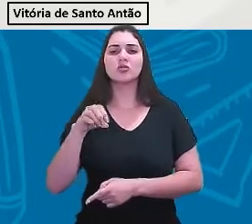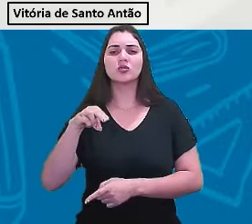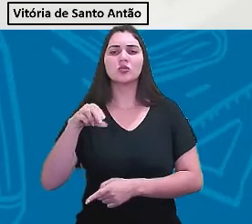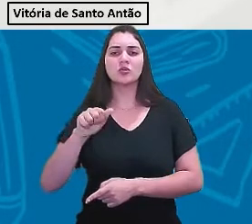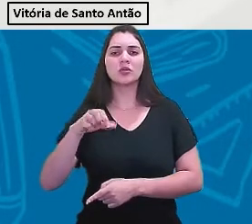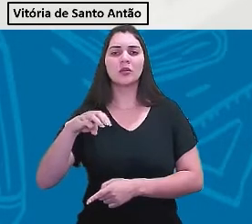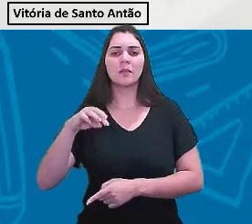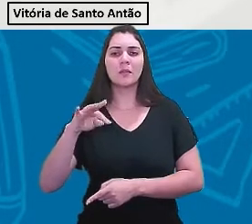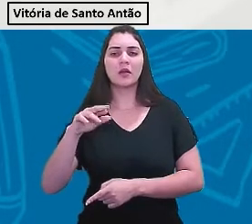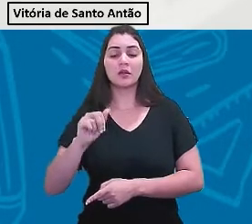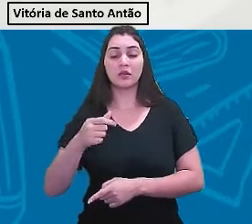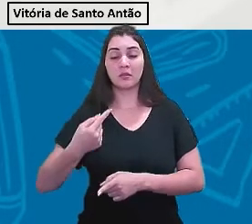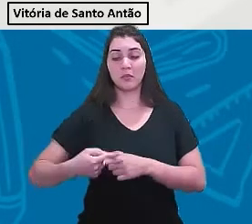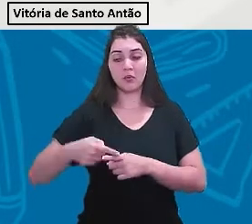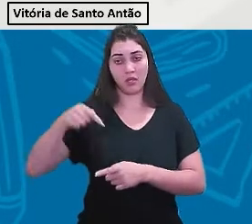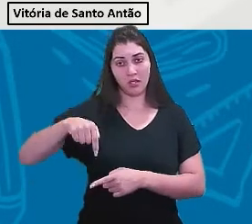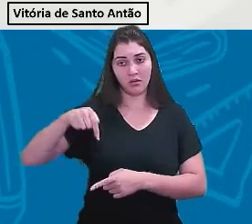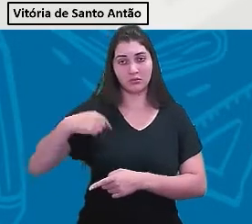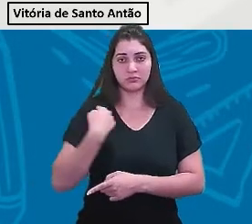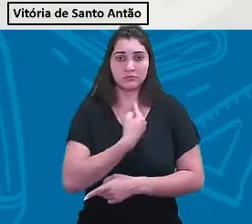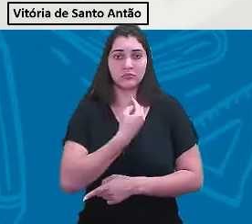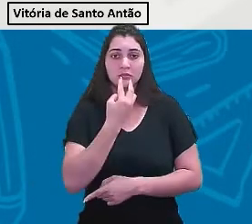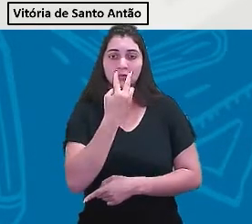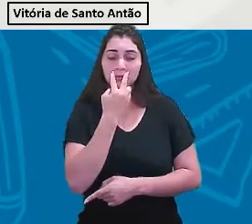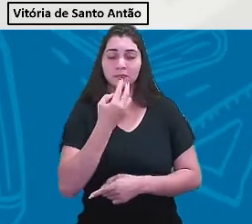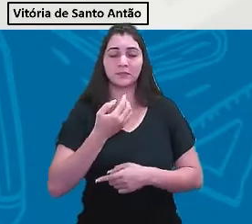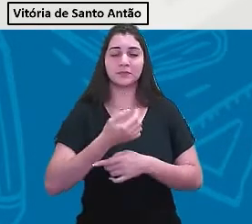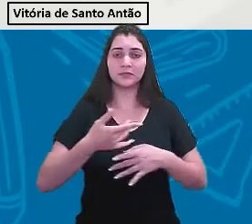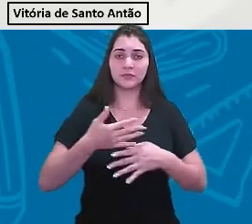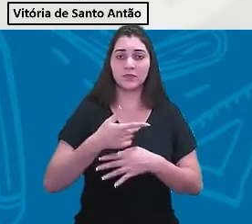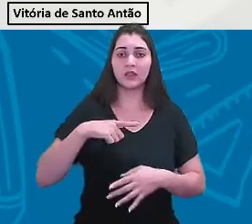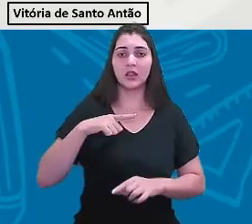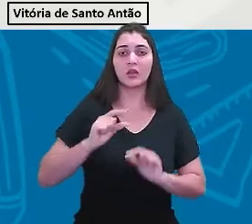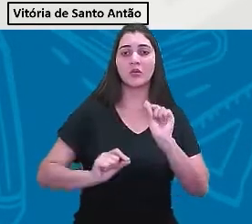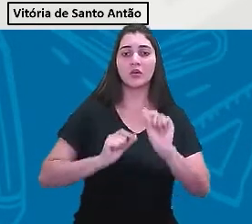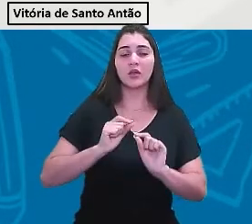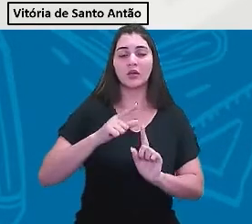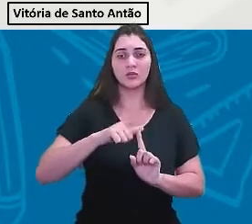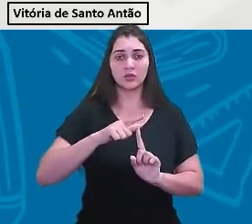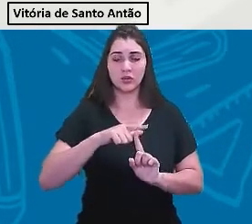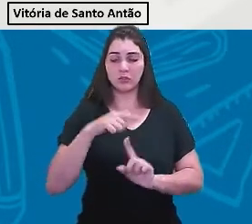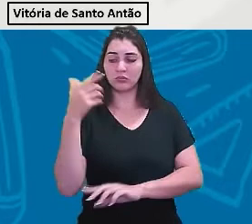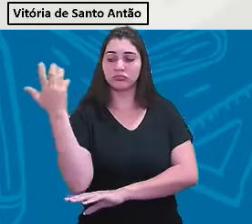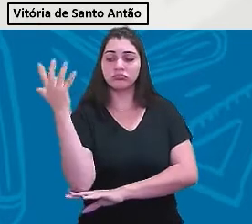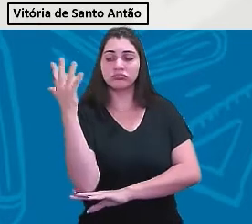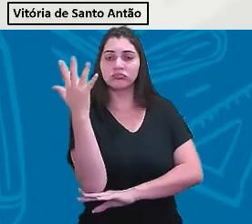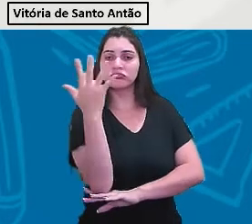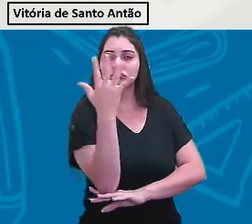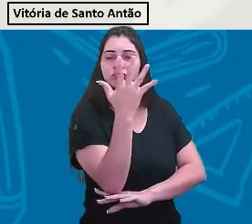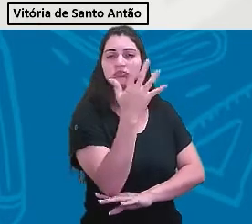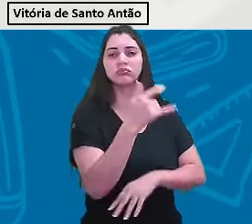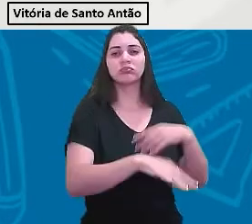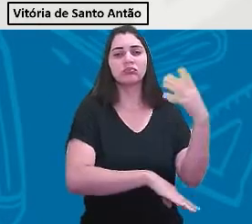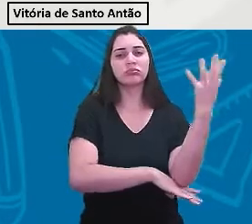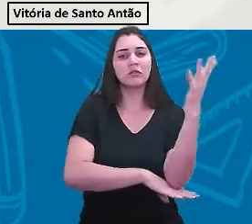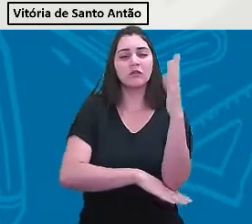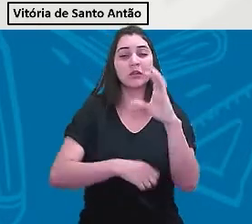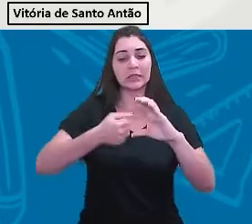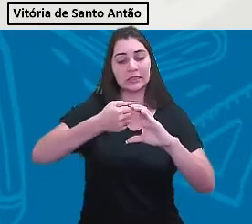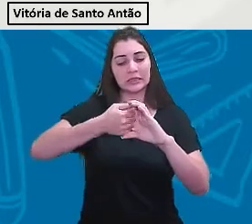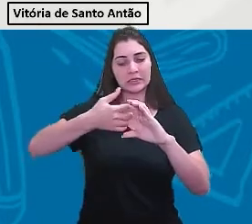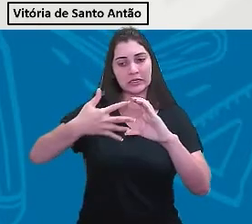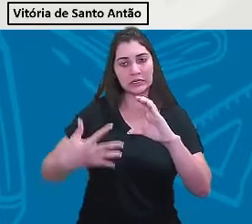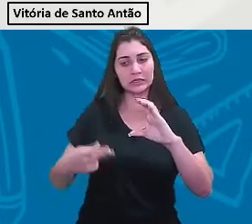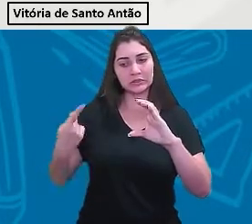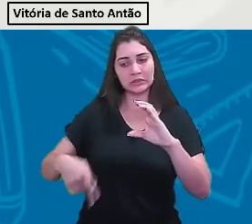Porque aqui na nossa cidade existe um tipo de floresta, um tipo de mata muito característica